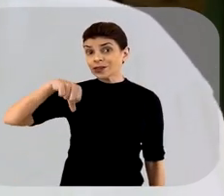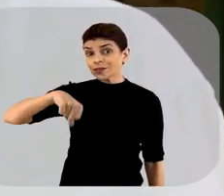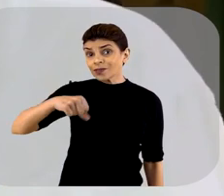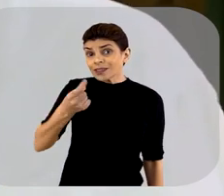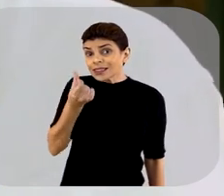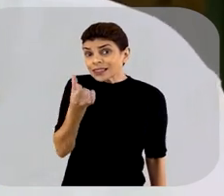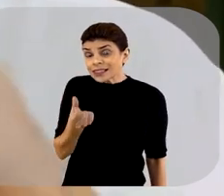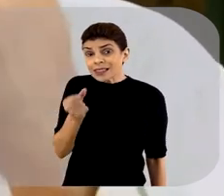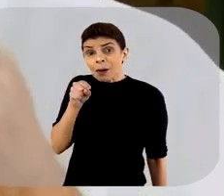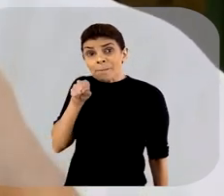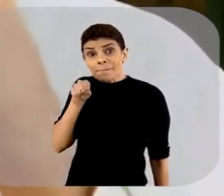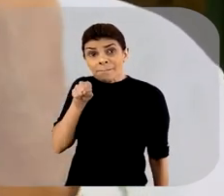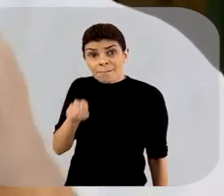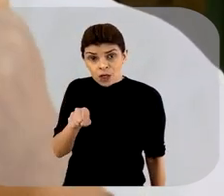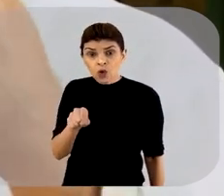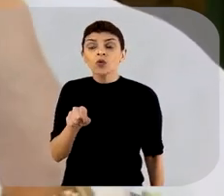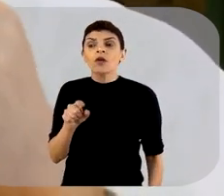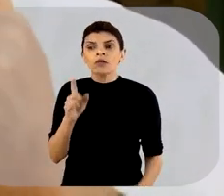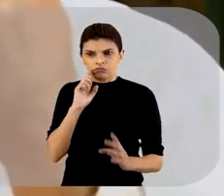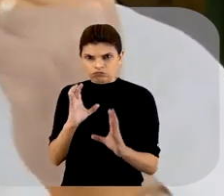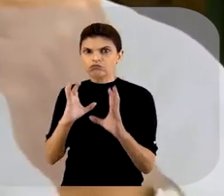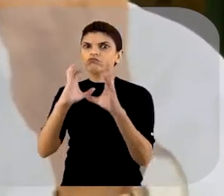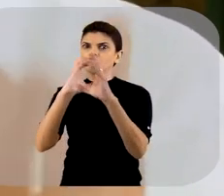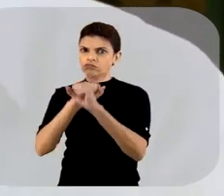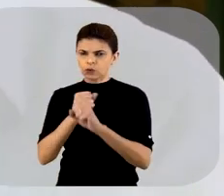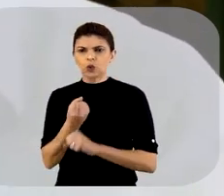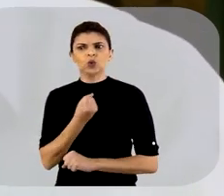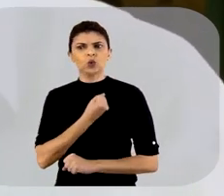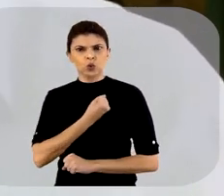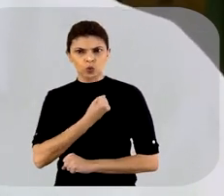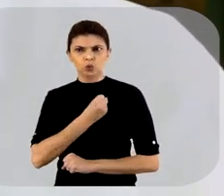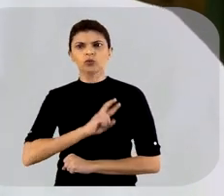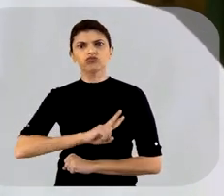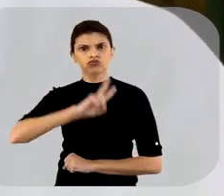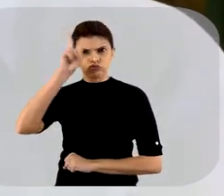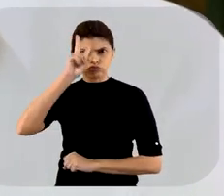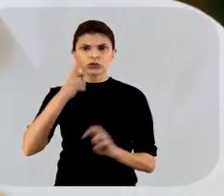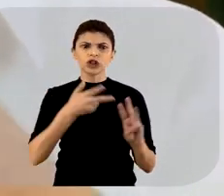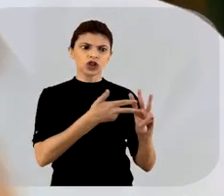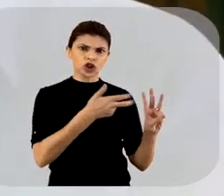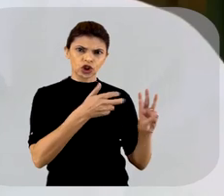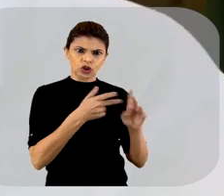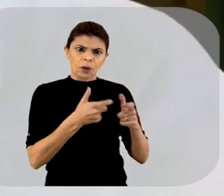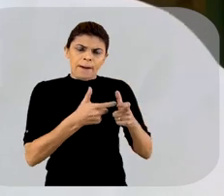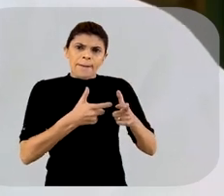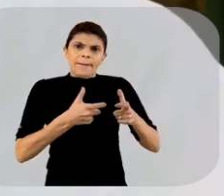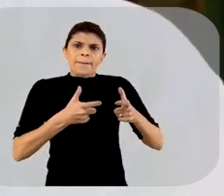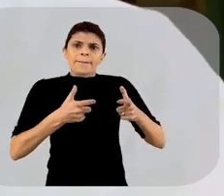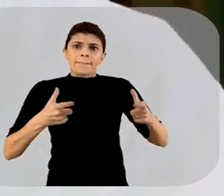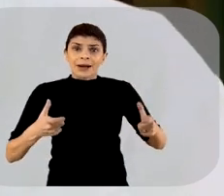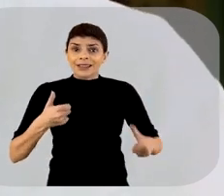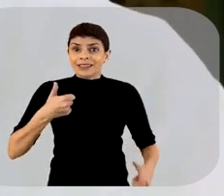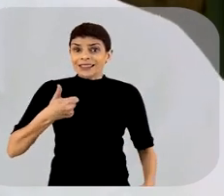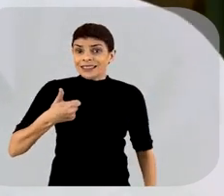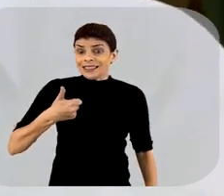896 mil, número que a gente tem evidências de que está crescendo, com direito a